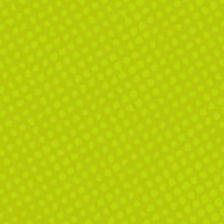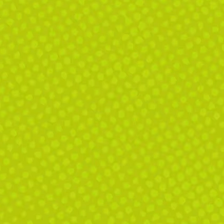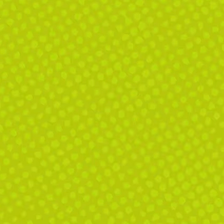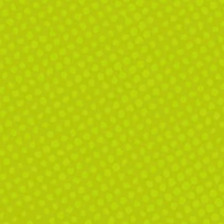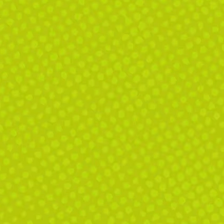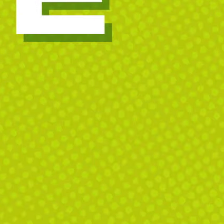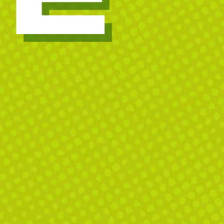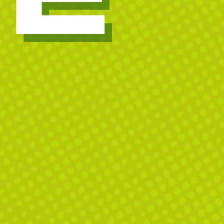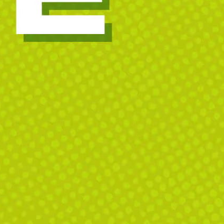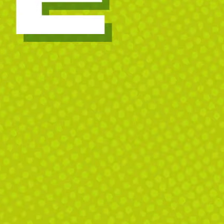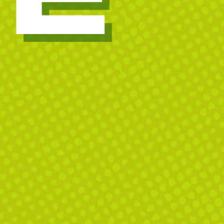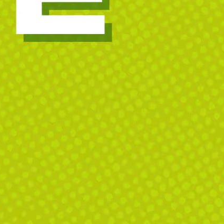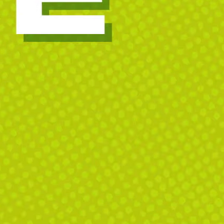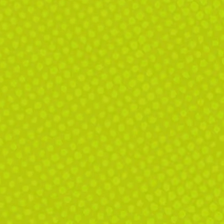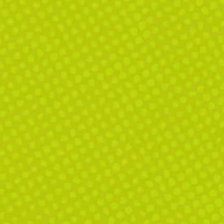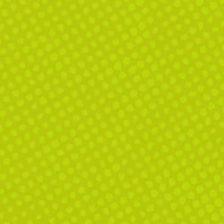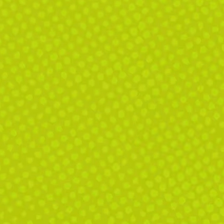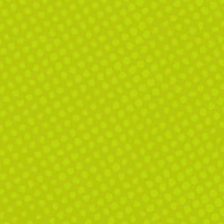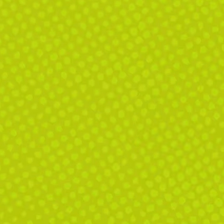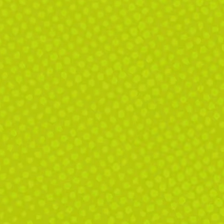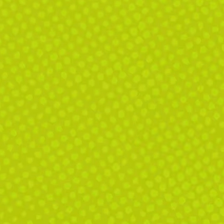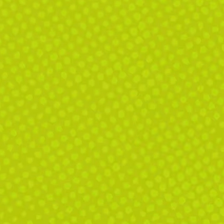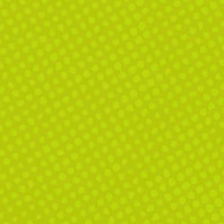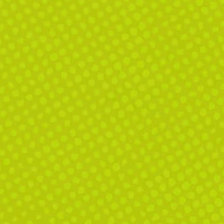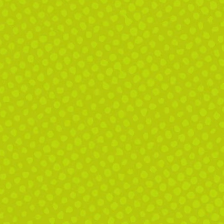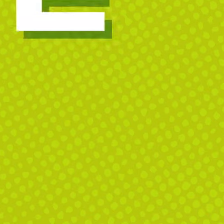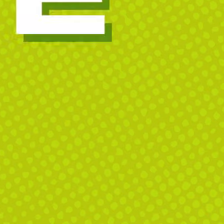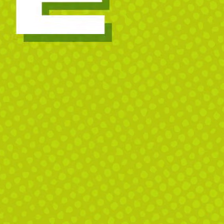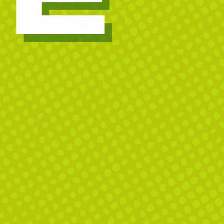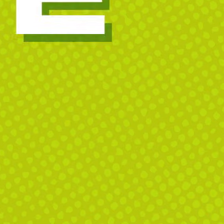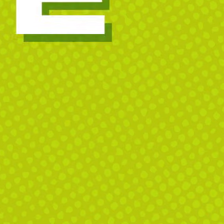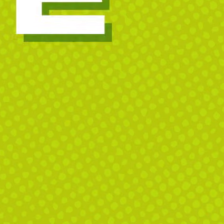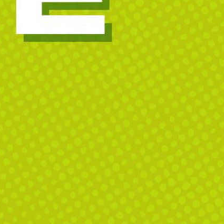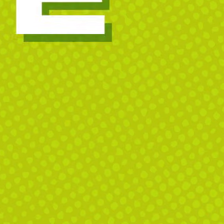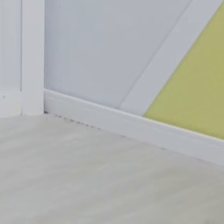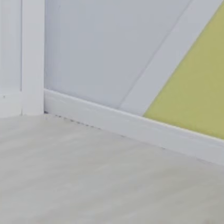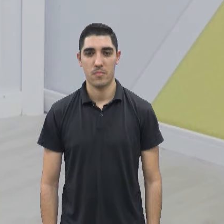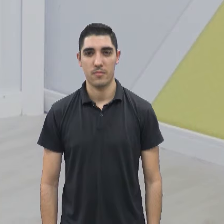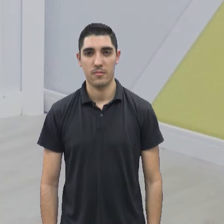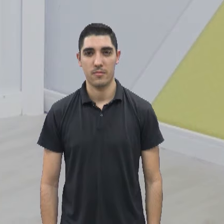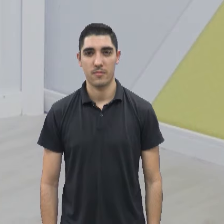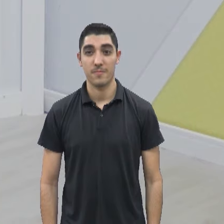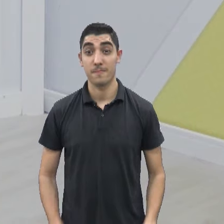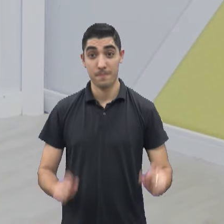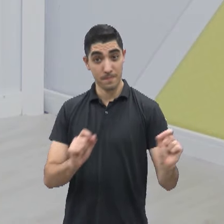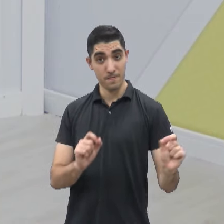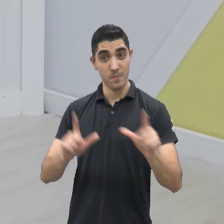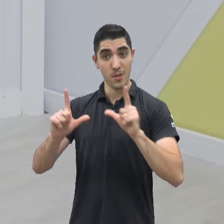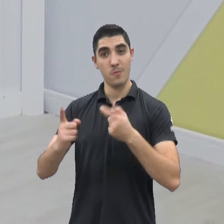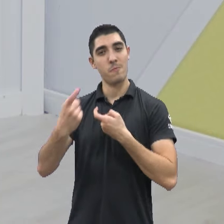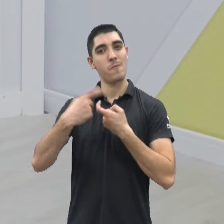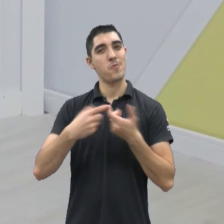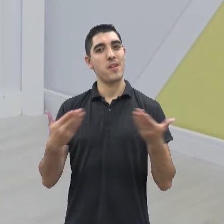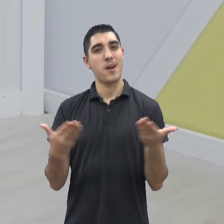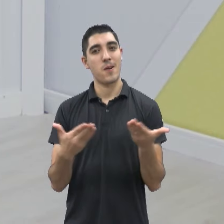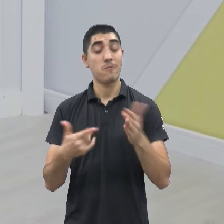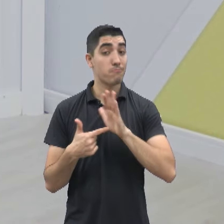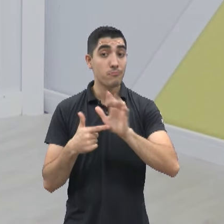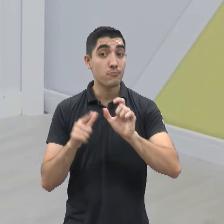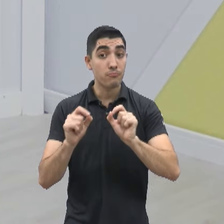Música. Muito bem, estamos de volta com a Hora do Esporte. Olha só, na